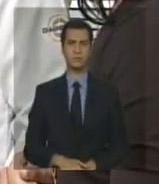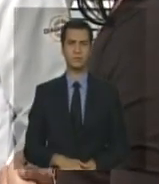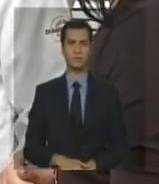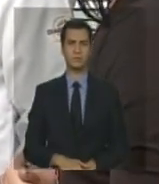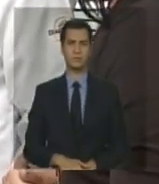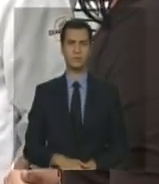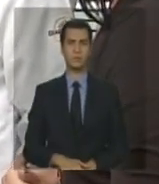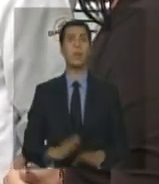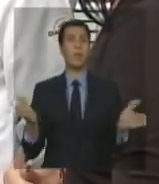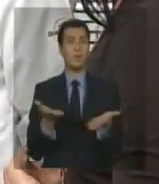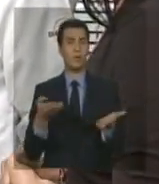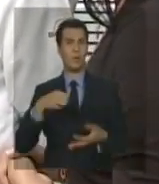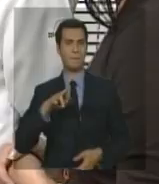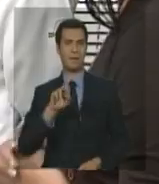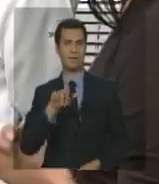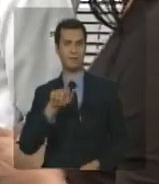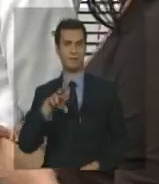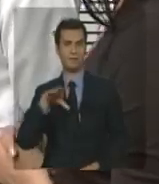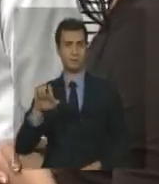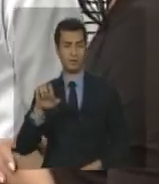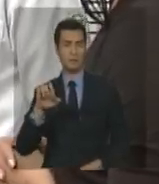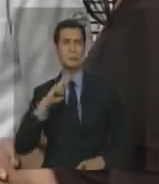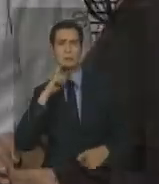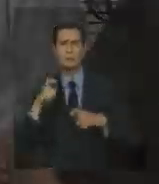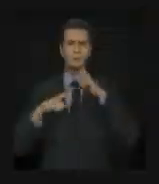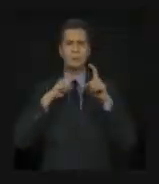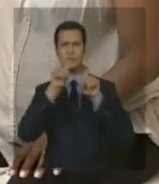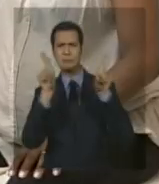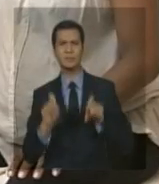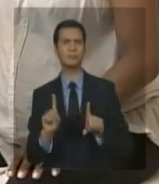Agora Marlice não volta com dúvidas para casa.